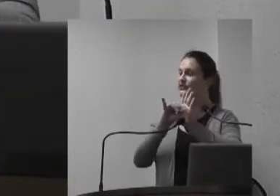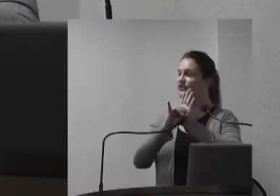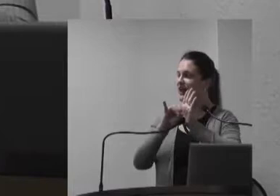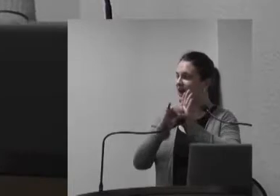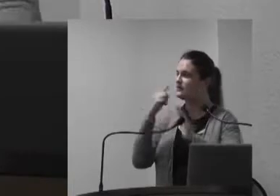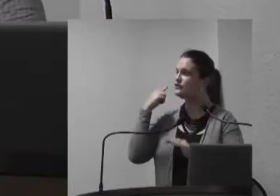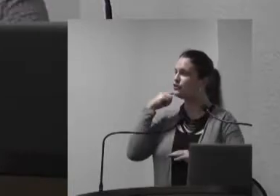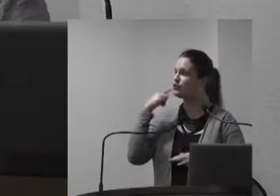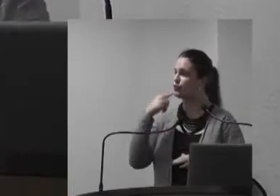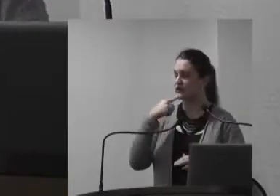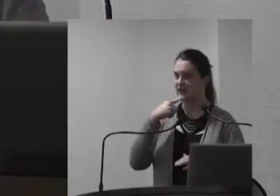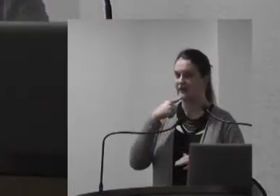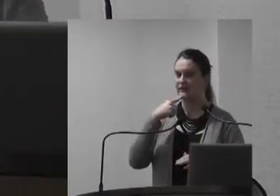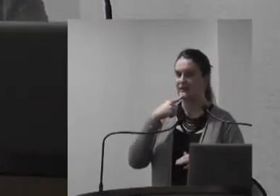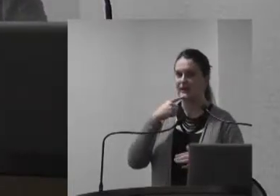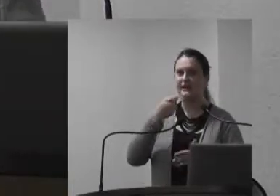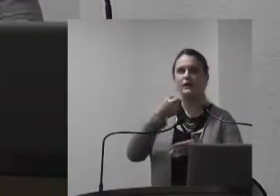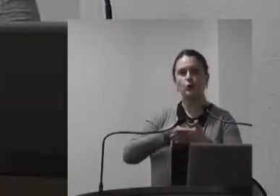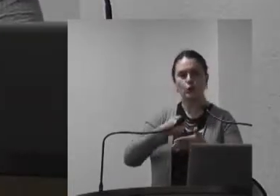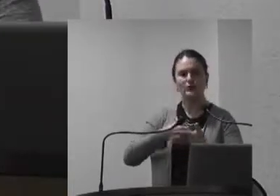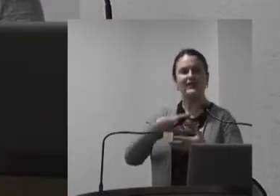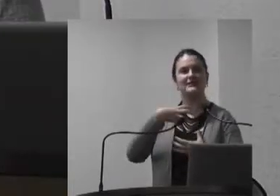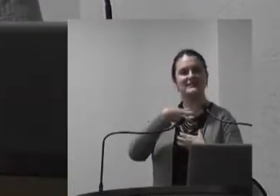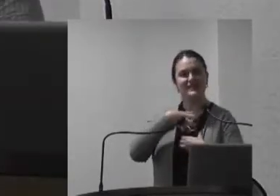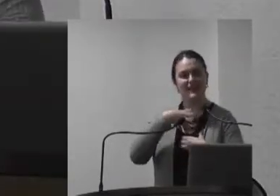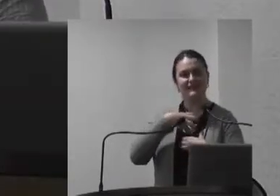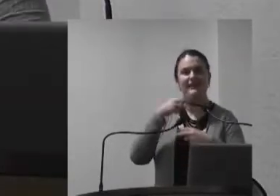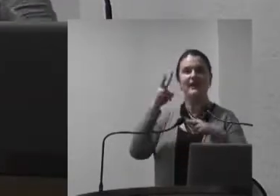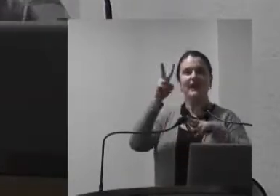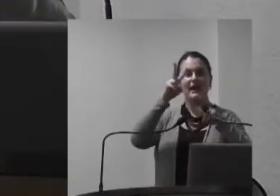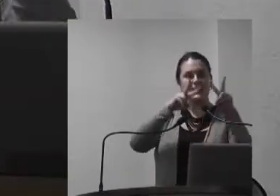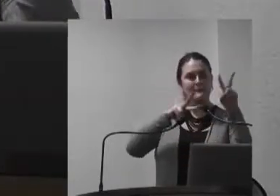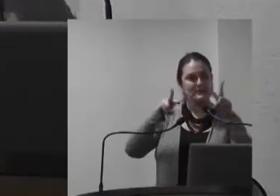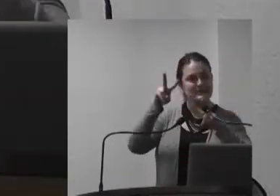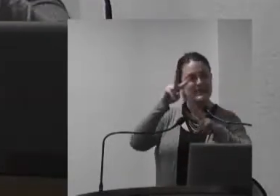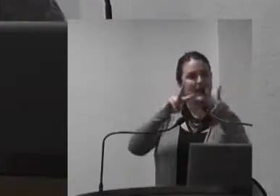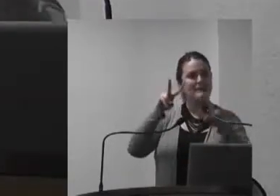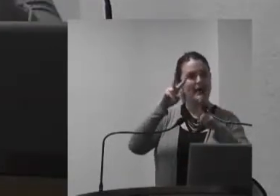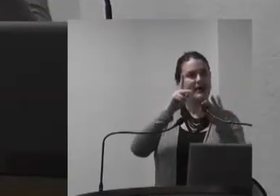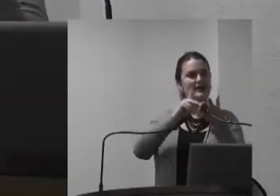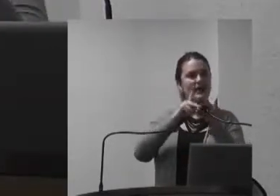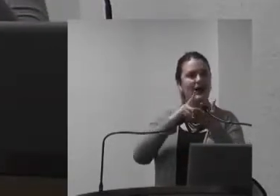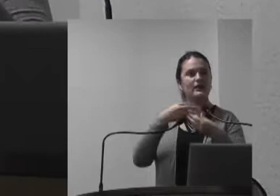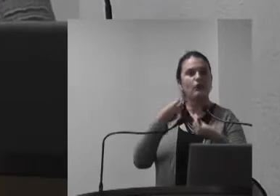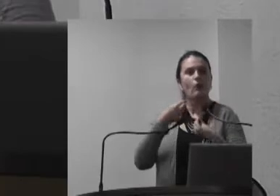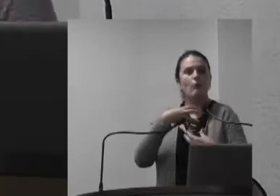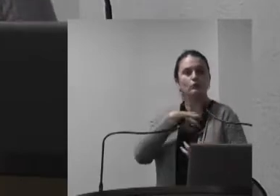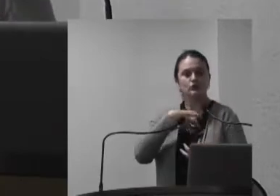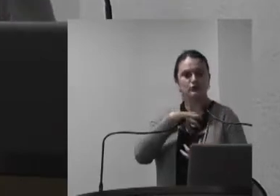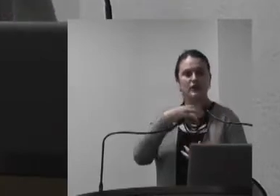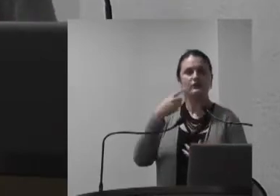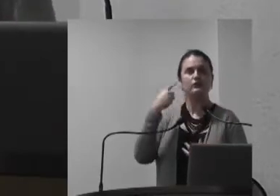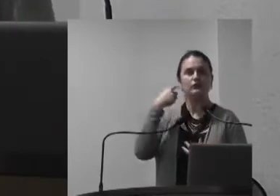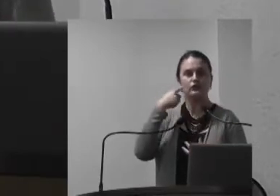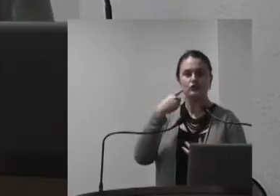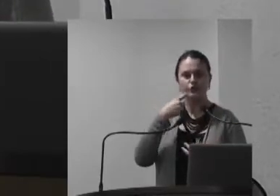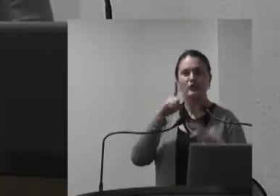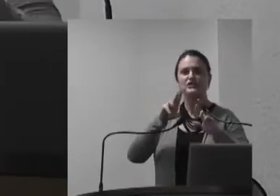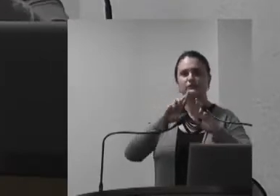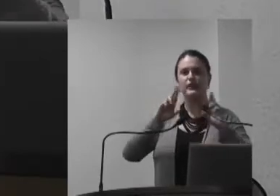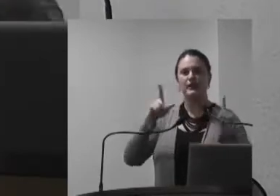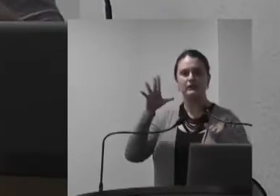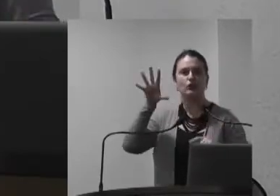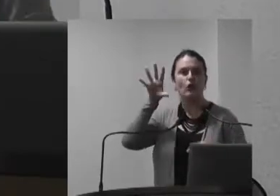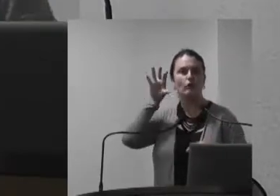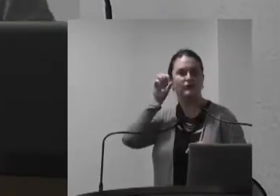tem identidade surda, né? Ela luta, ela sente, ela percebe a realidade como um sujeito